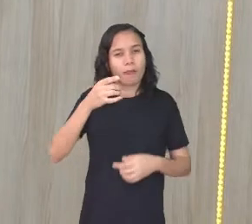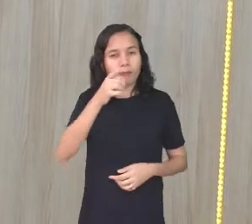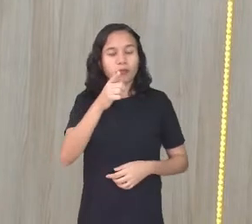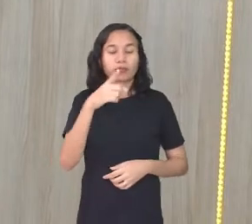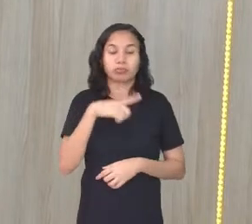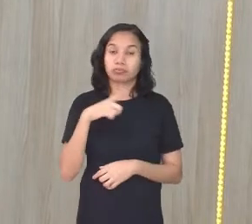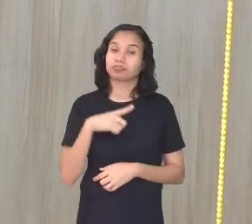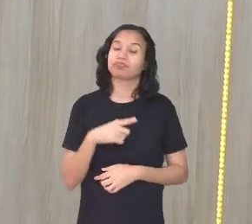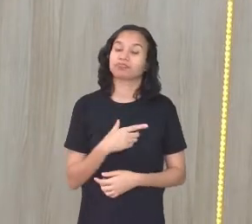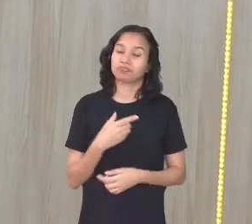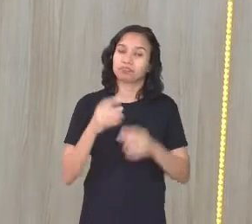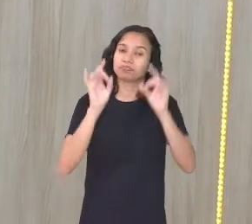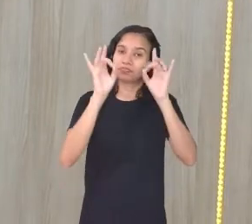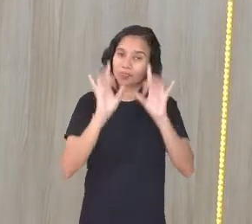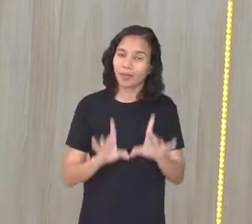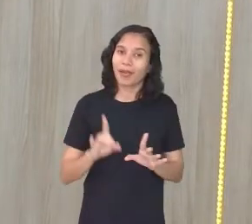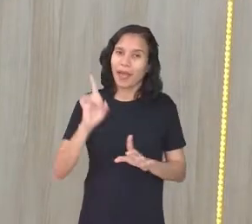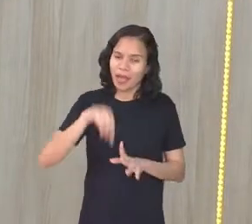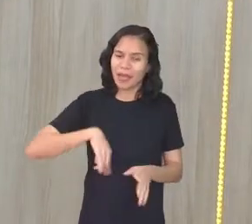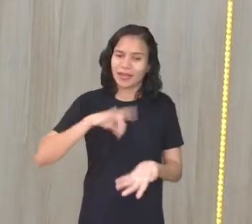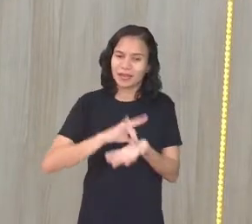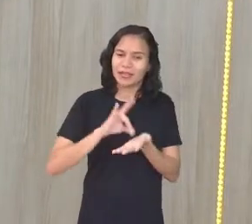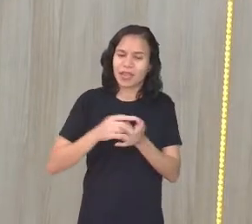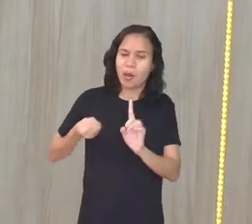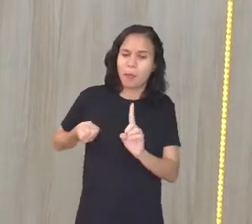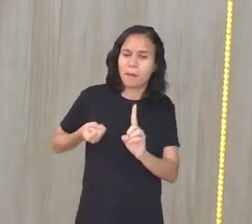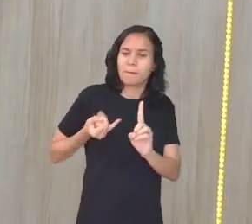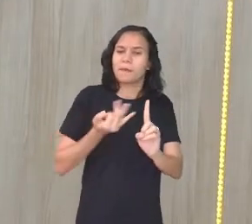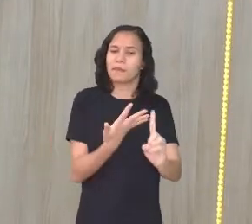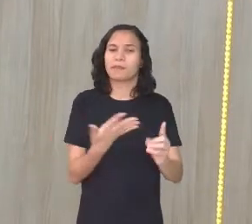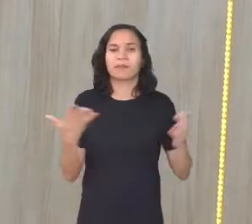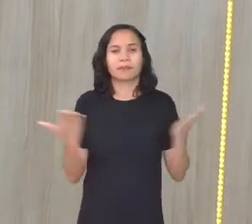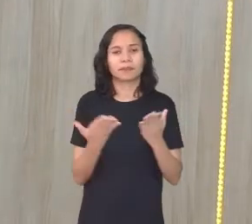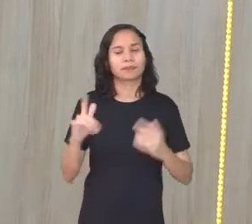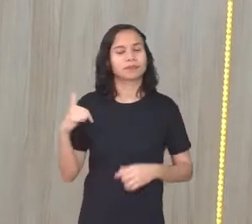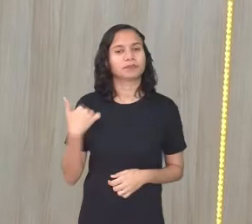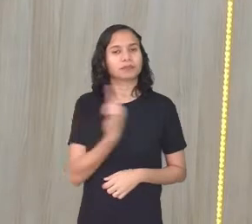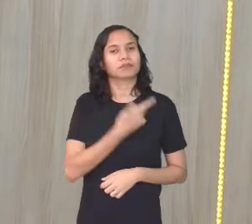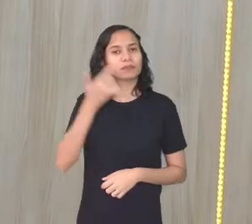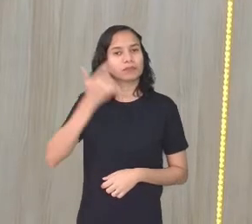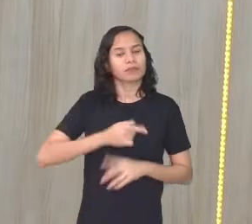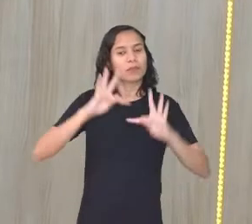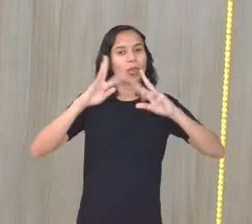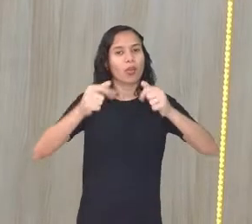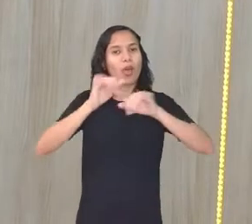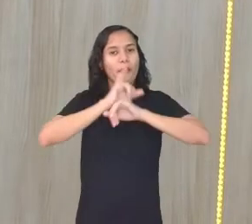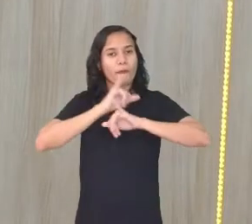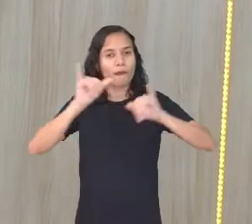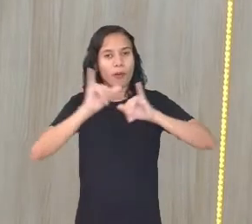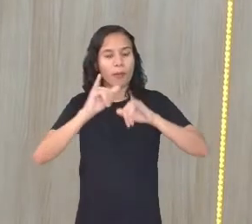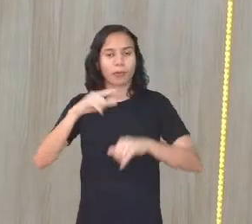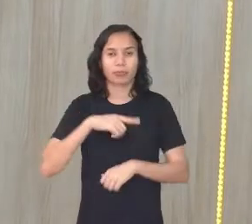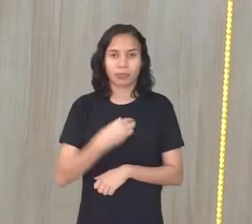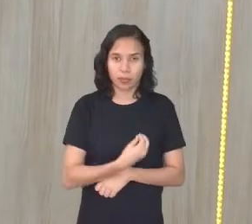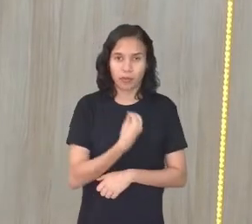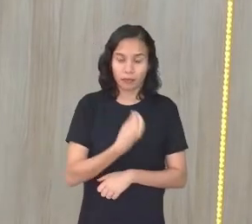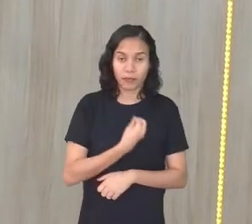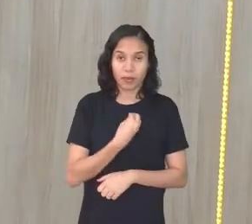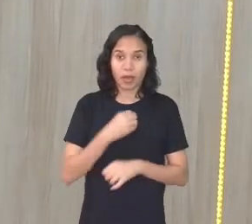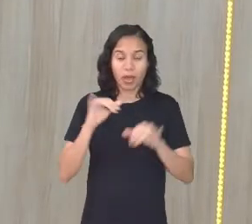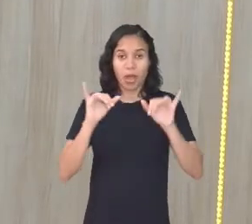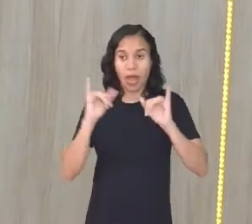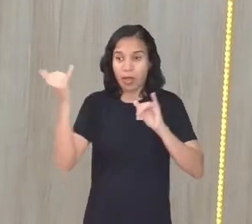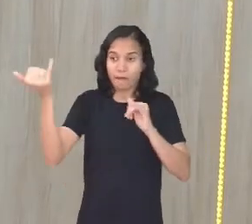tendo o privilégio, porque eu digo que é privilégio a gente poder hoje ter acesso a todas as informações. As informações chegam